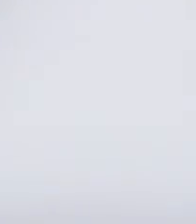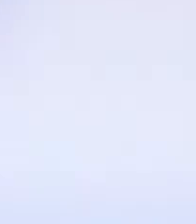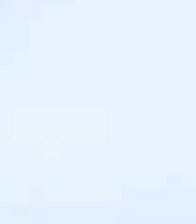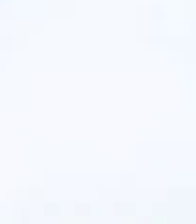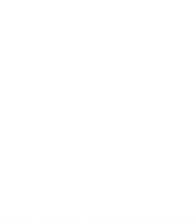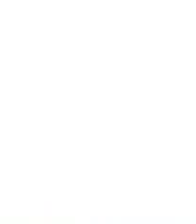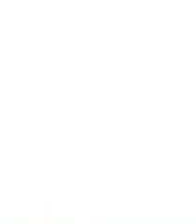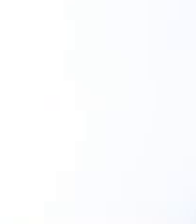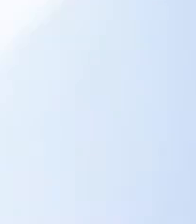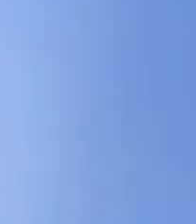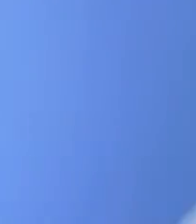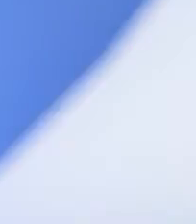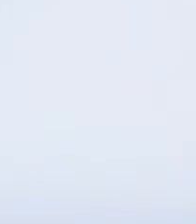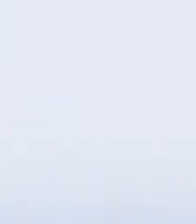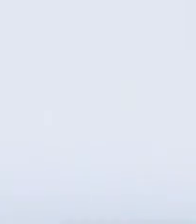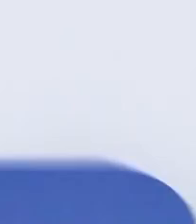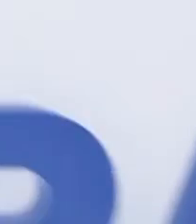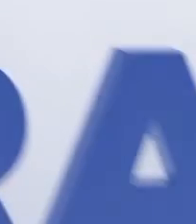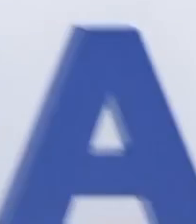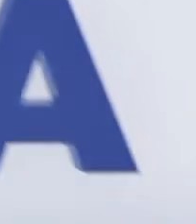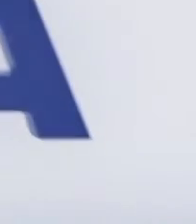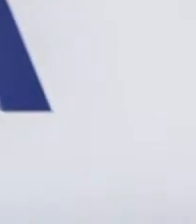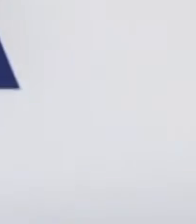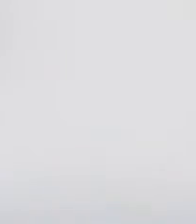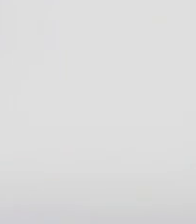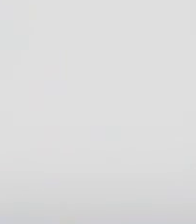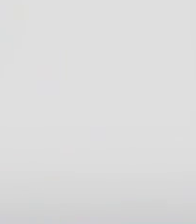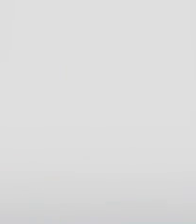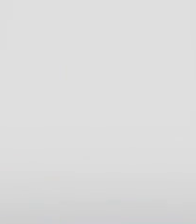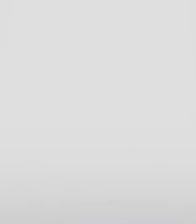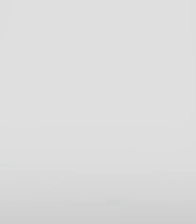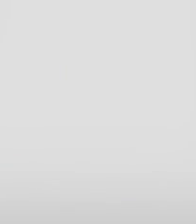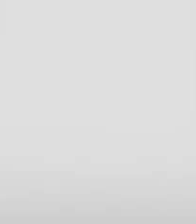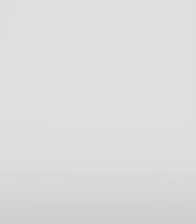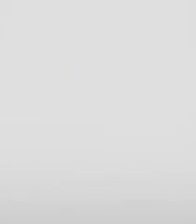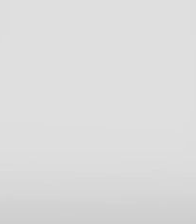TV Câmara, Campinas.